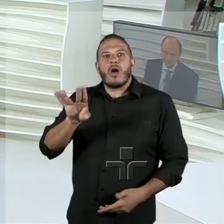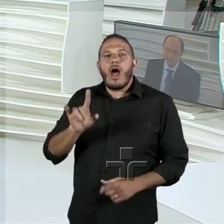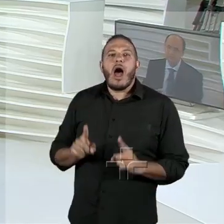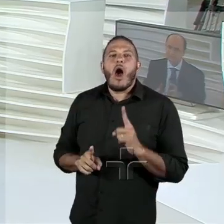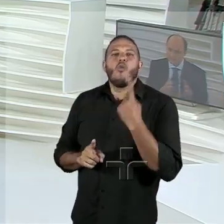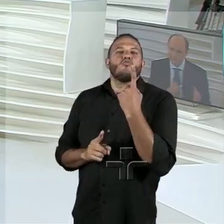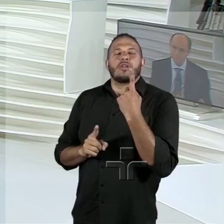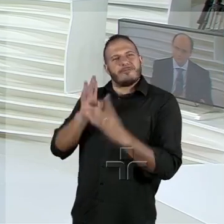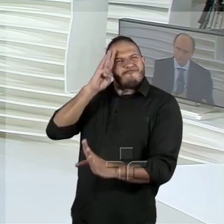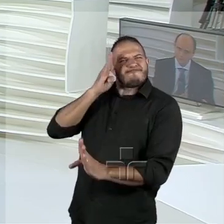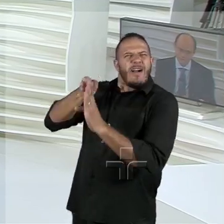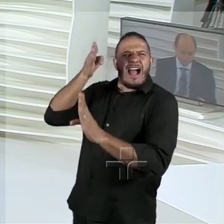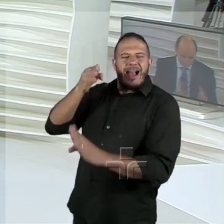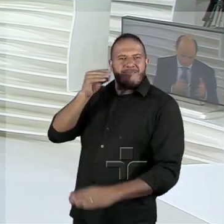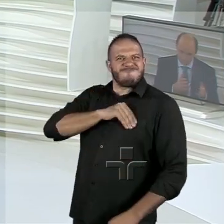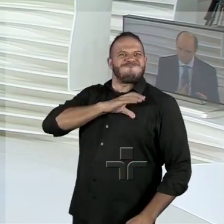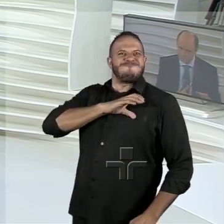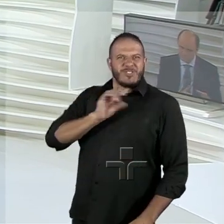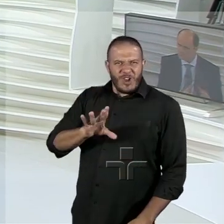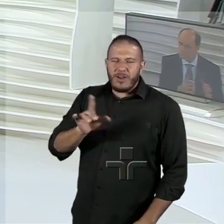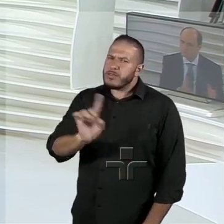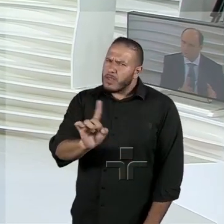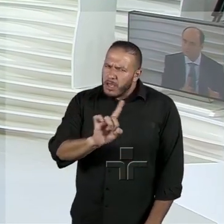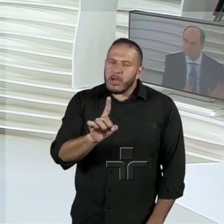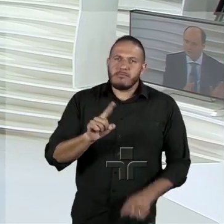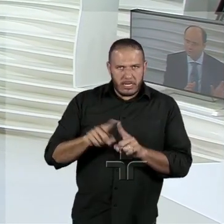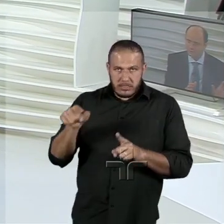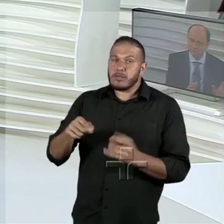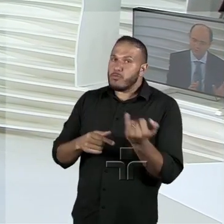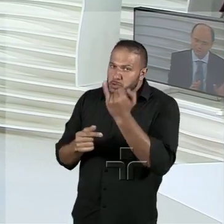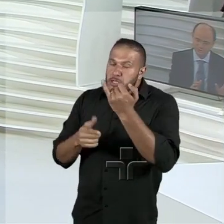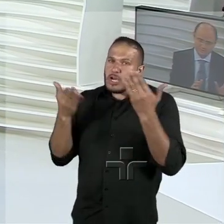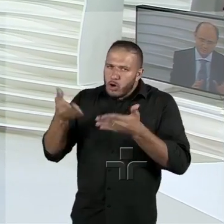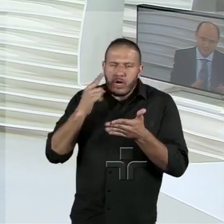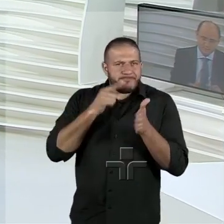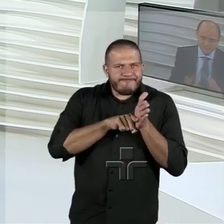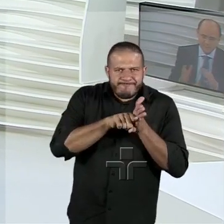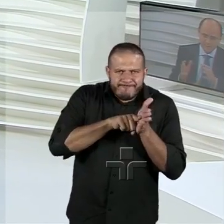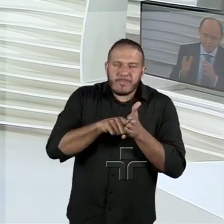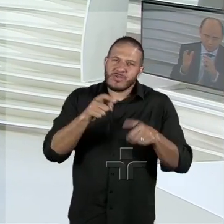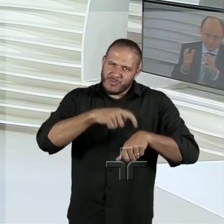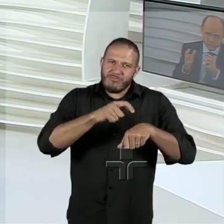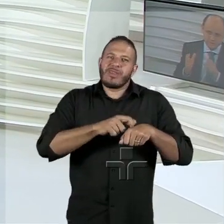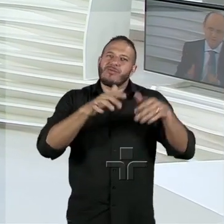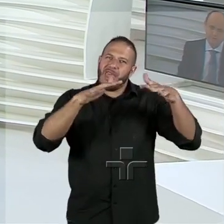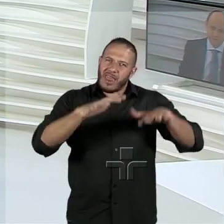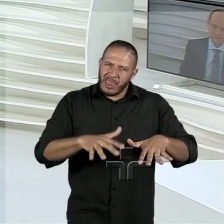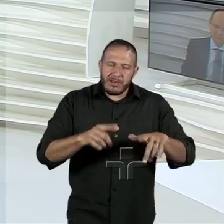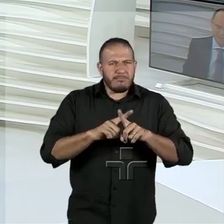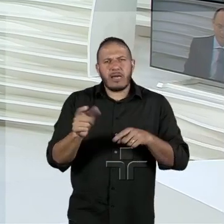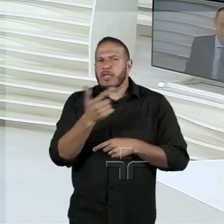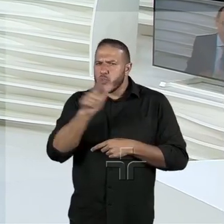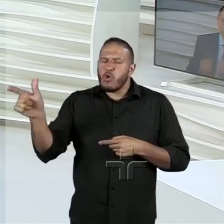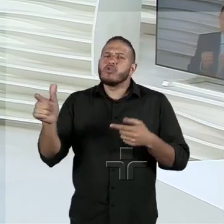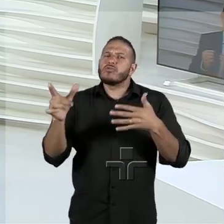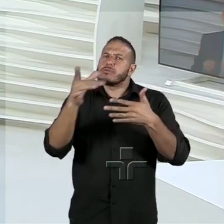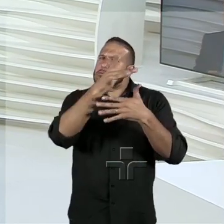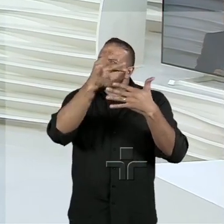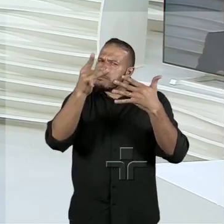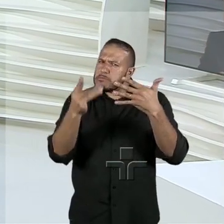de prata, mas ela é importante e nós estamos estudando muito nesse momento de crise. Mas tem outros itens de valorização que